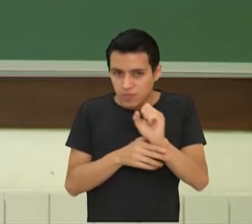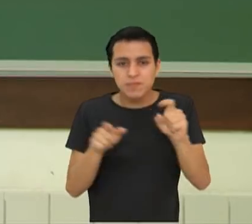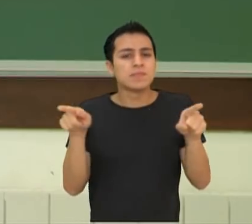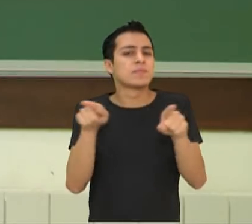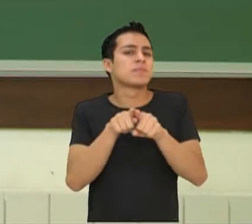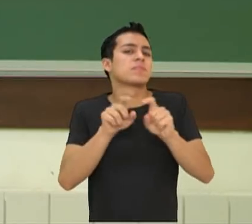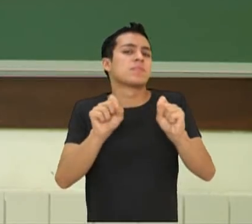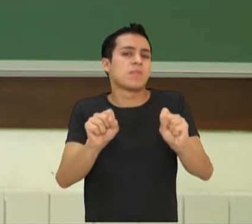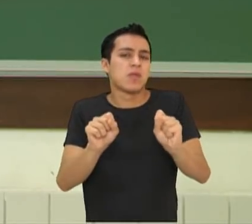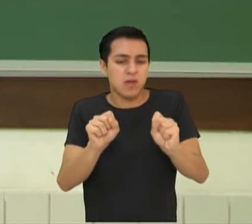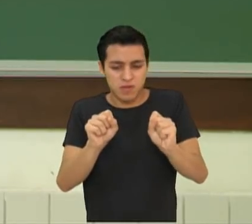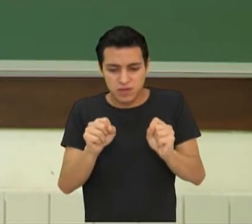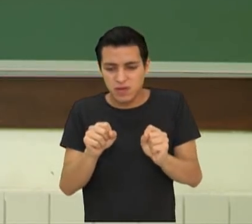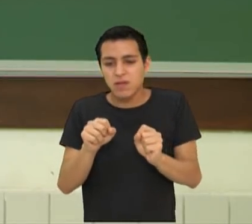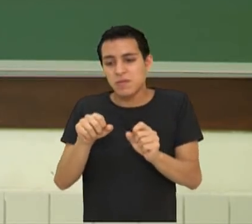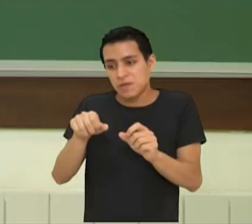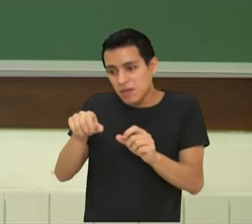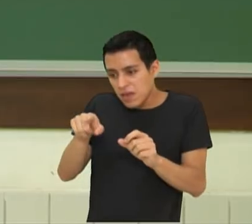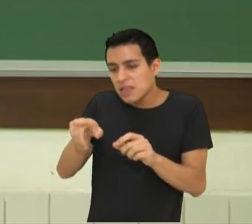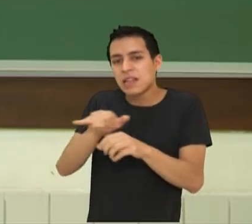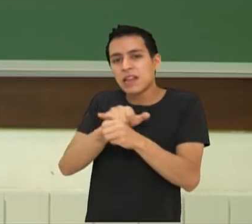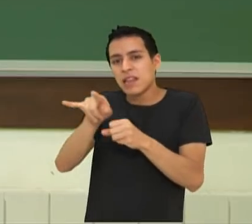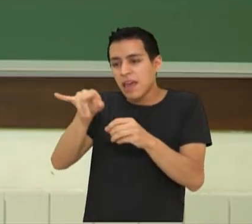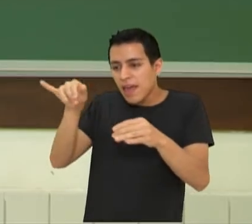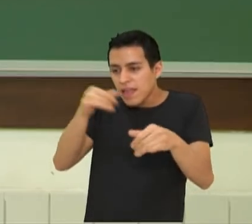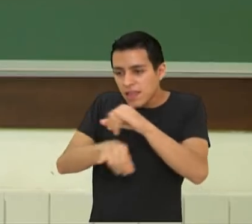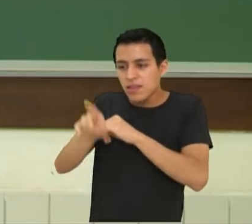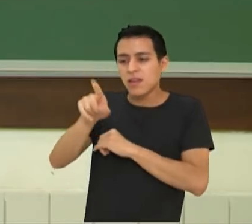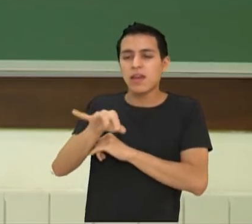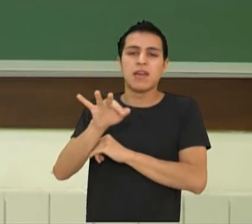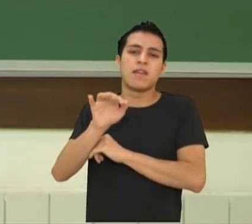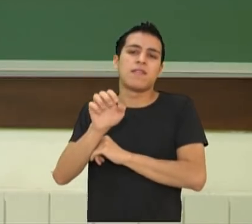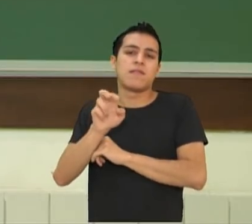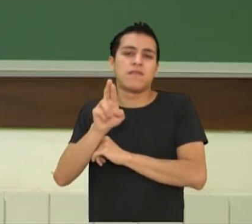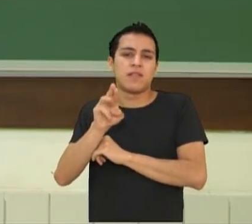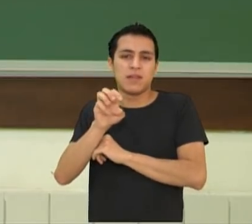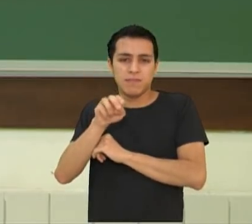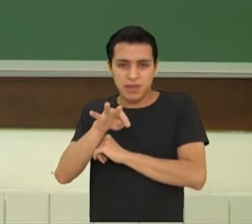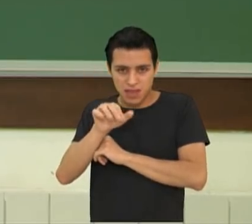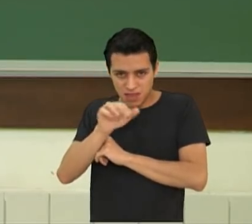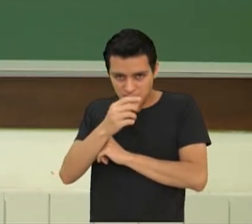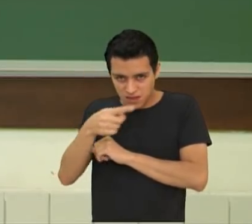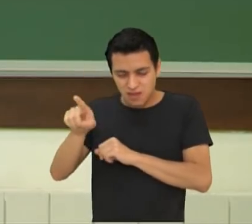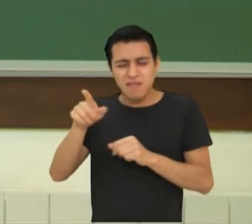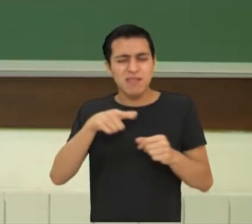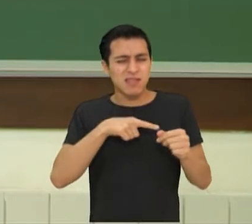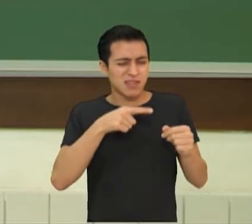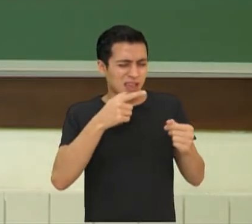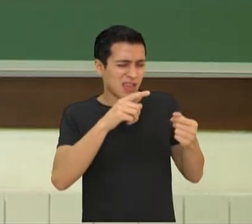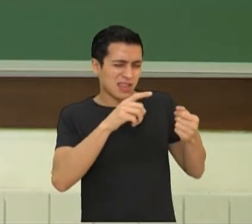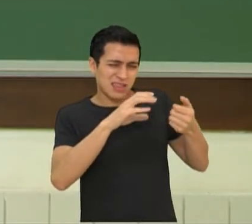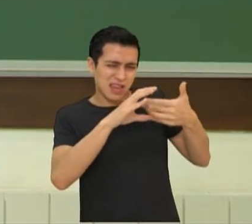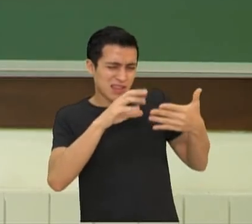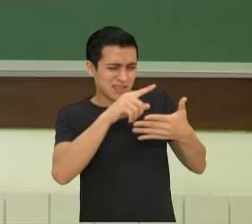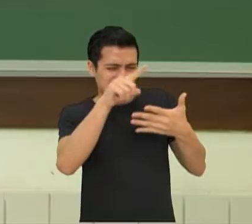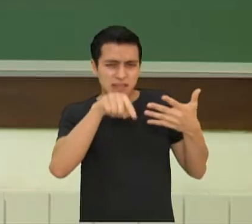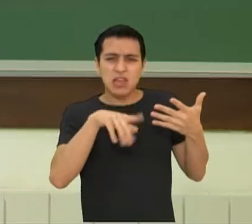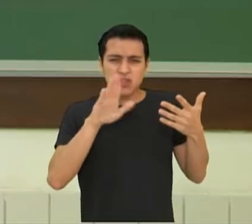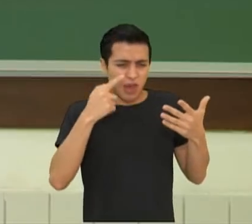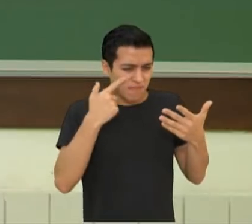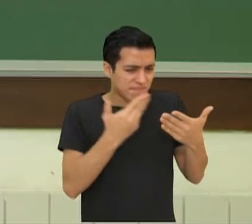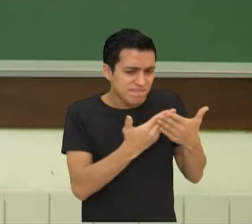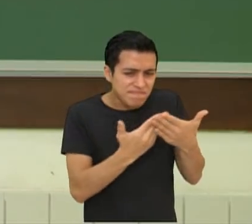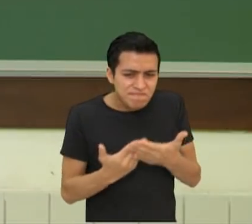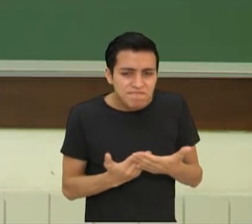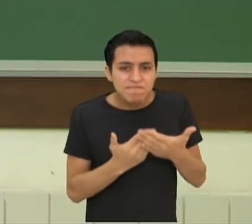e assim fazer fermentação. Então, nós vimos várias características desse reino que são bastante importantes.